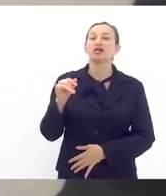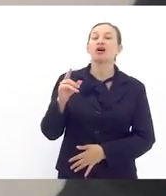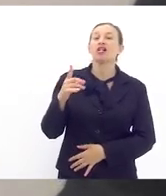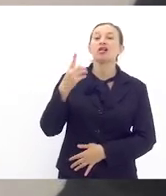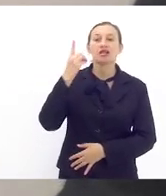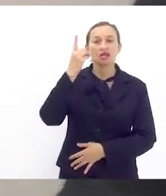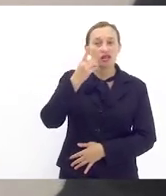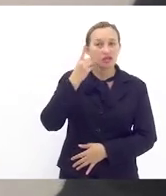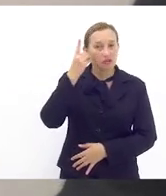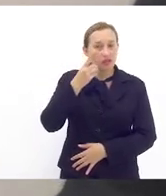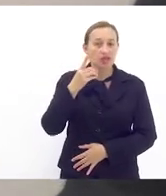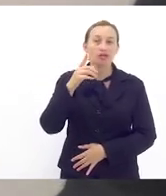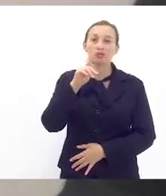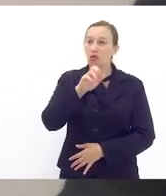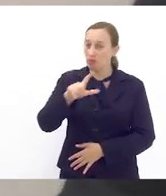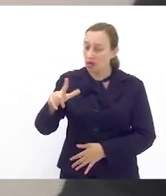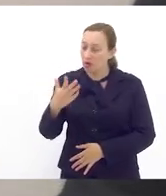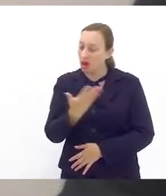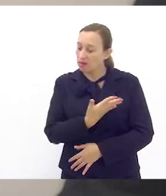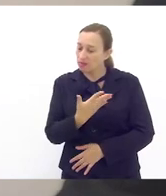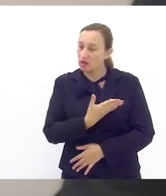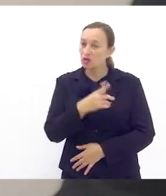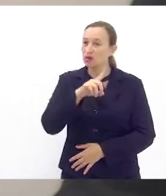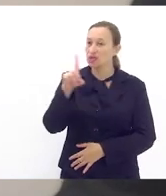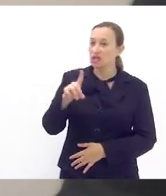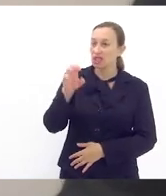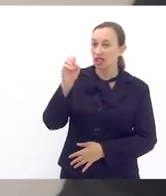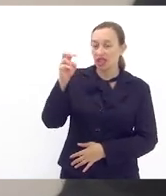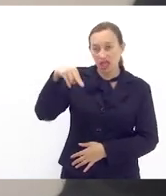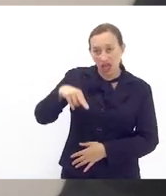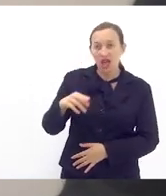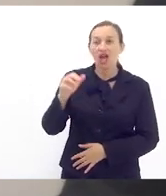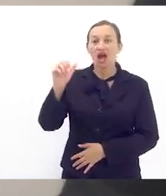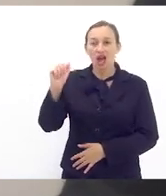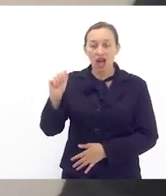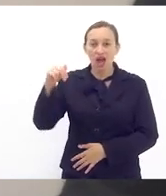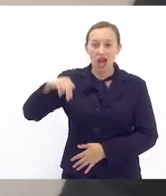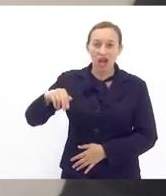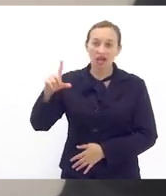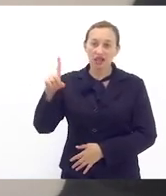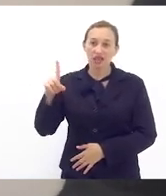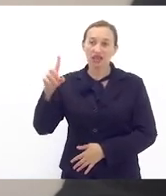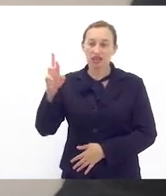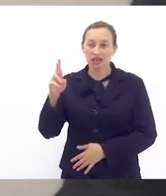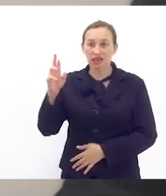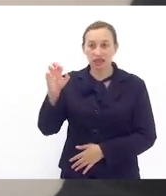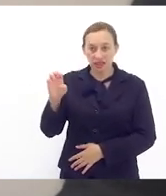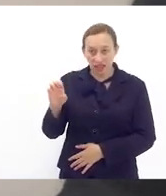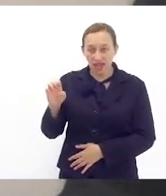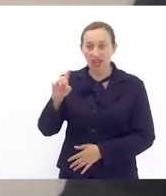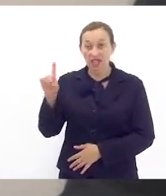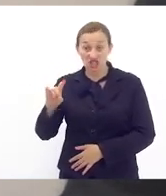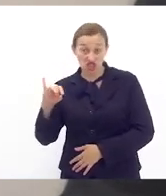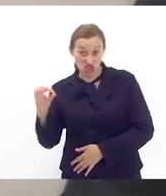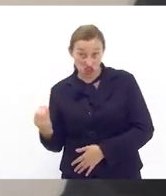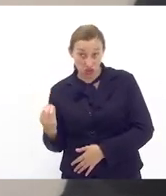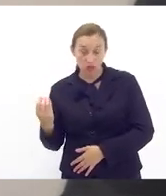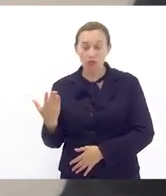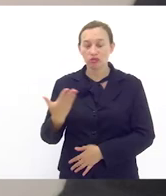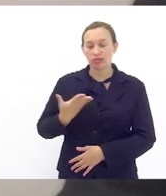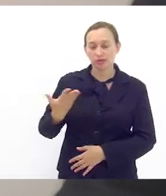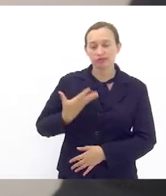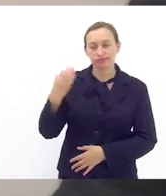querida Andrezinho nosso querido Yuri e meu amigo de